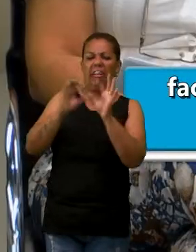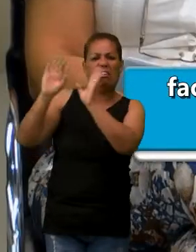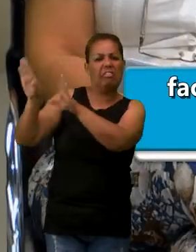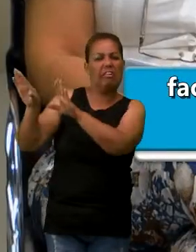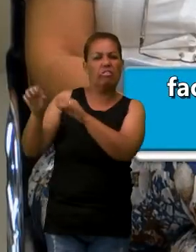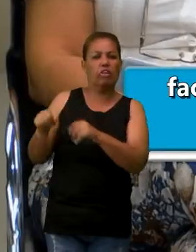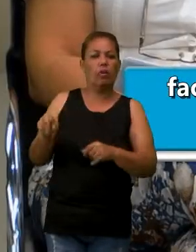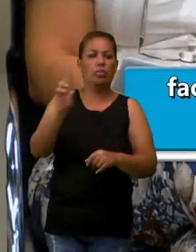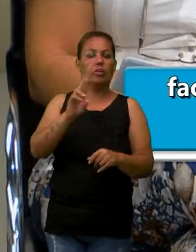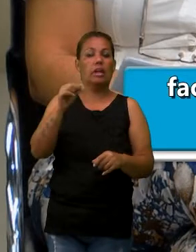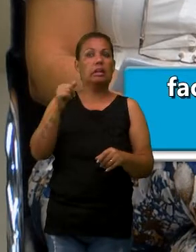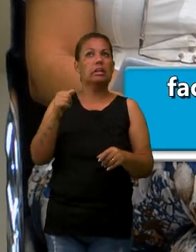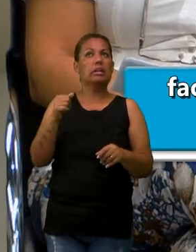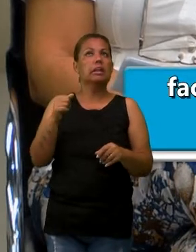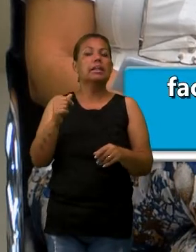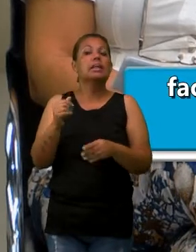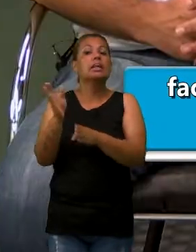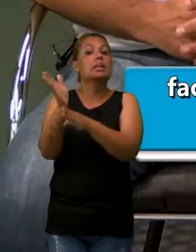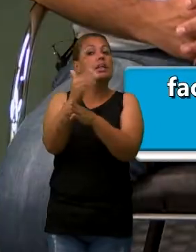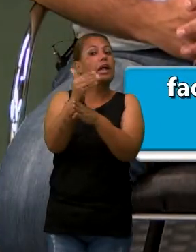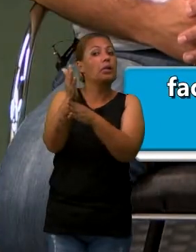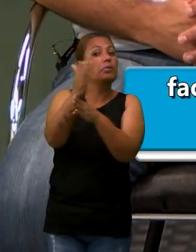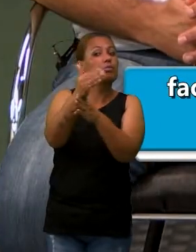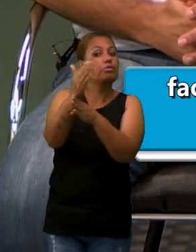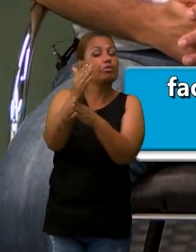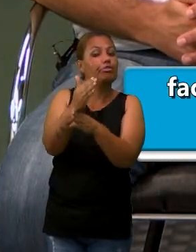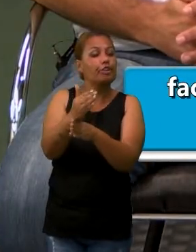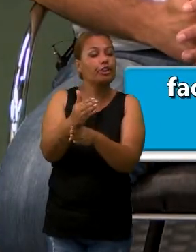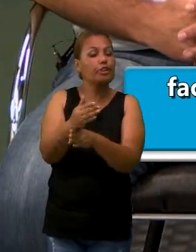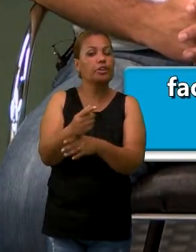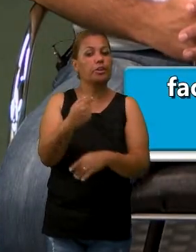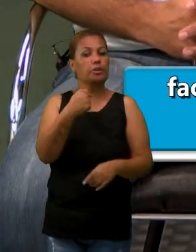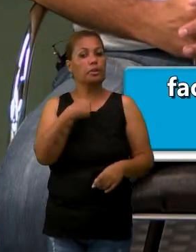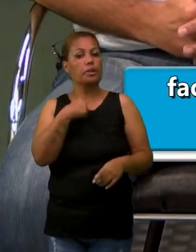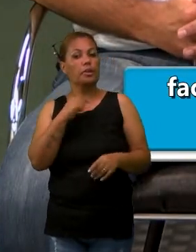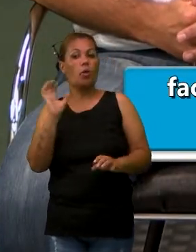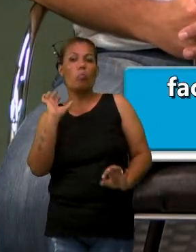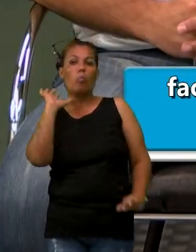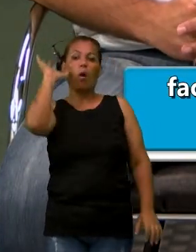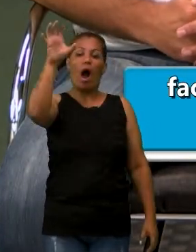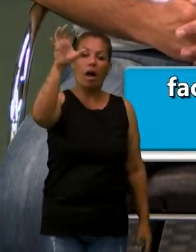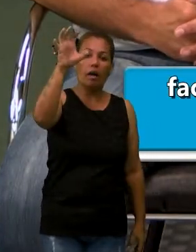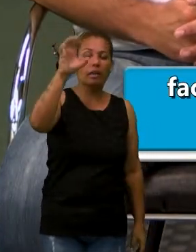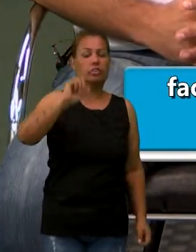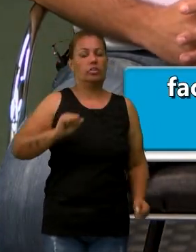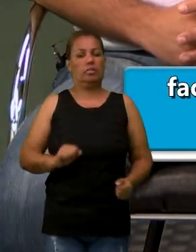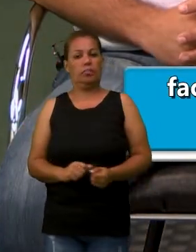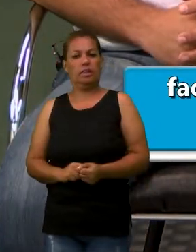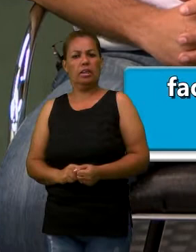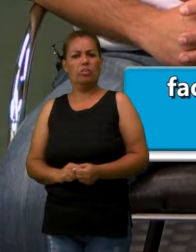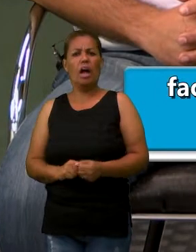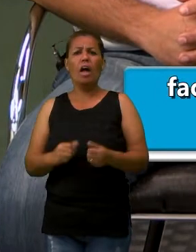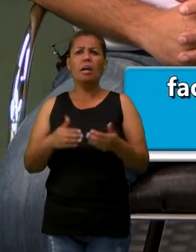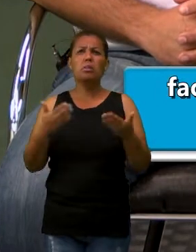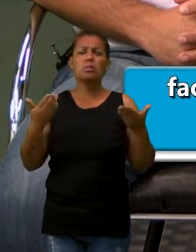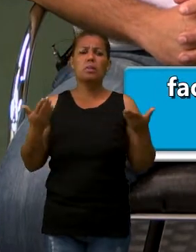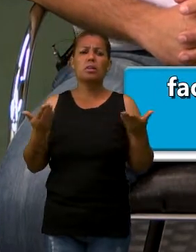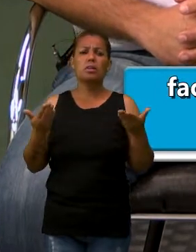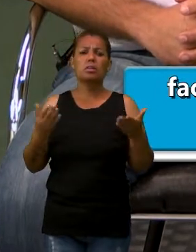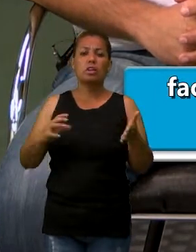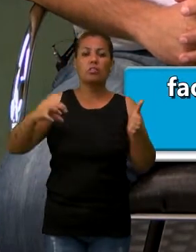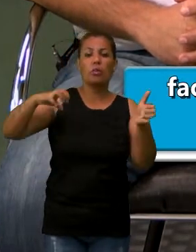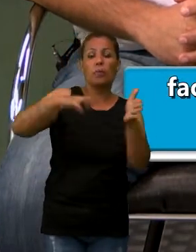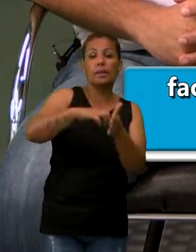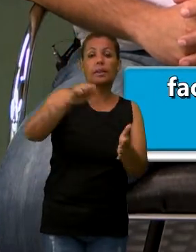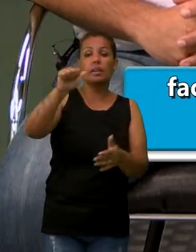ele era um velejador ele era um velejador e eu o jogava basquete aí quando houve o acidente do